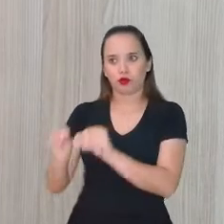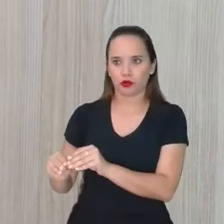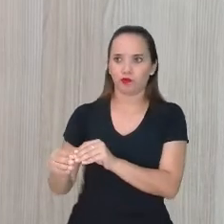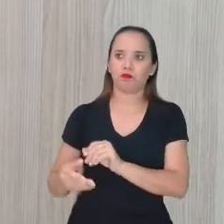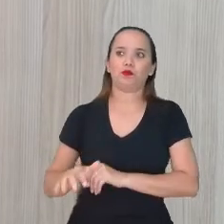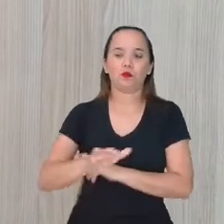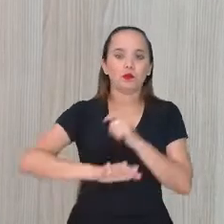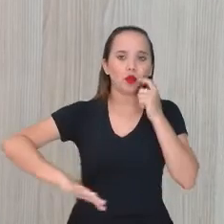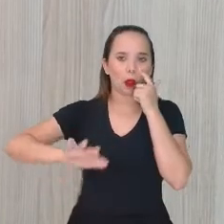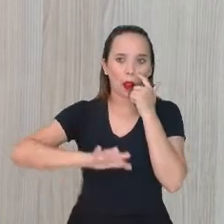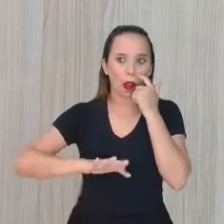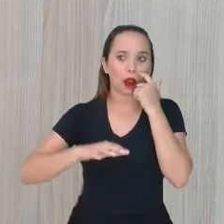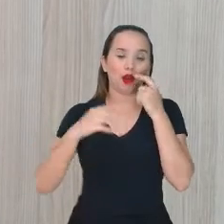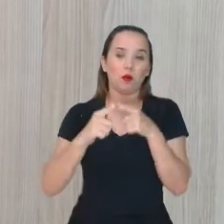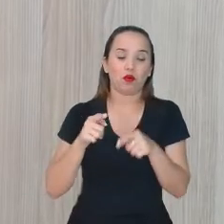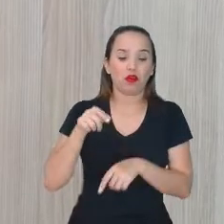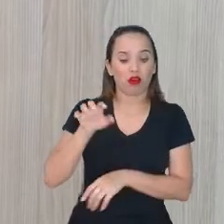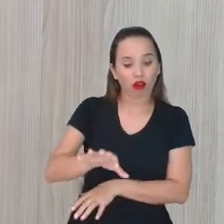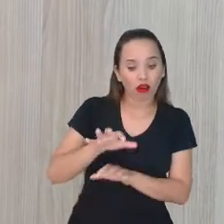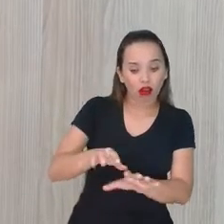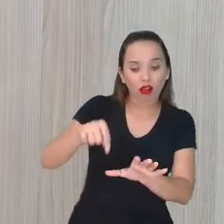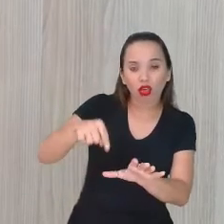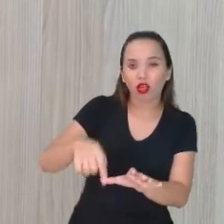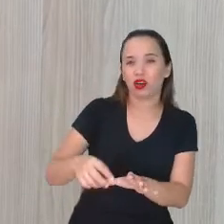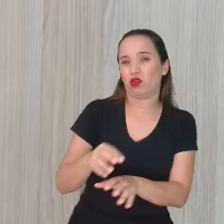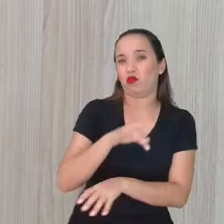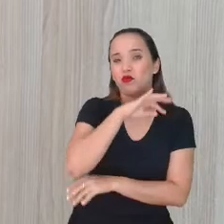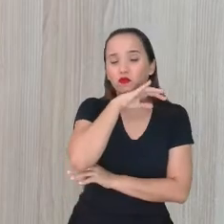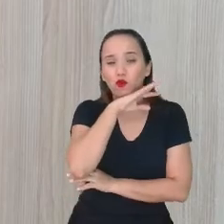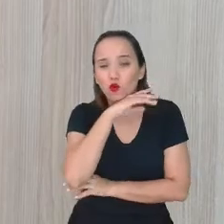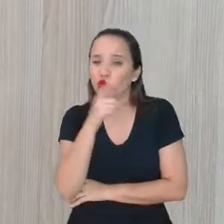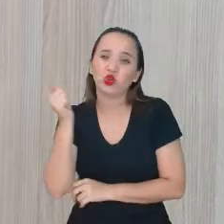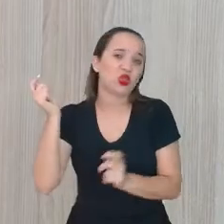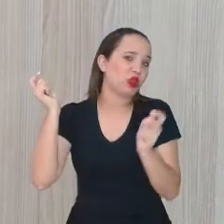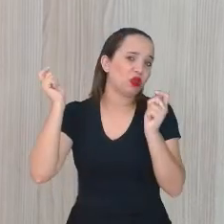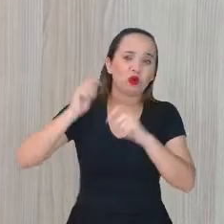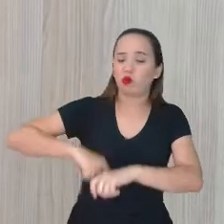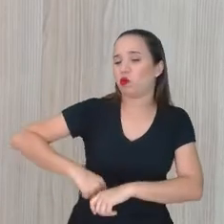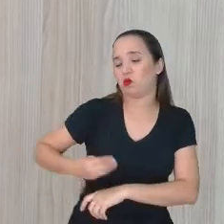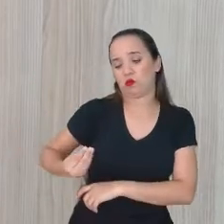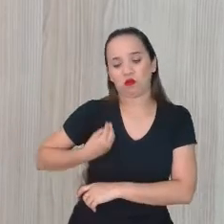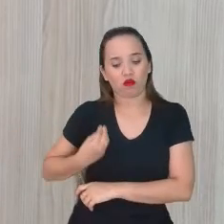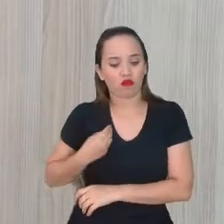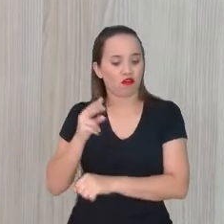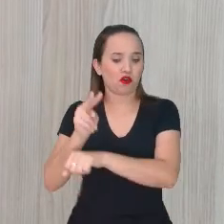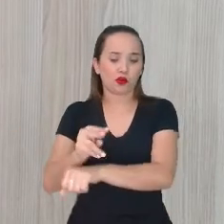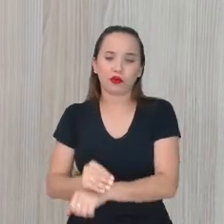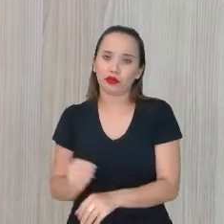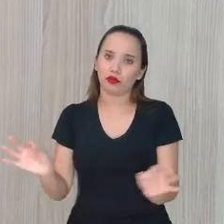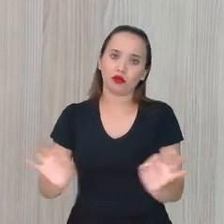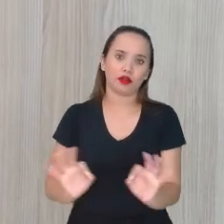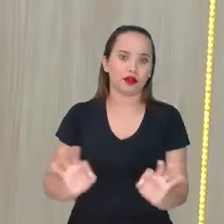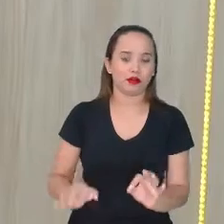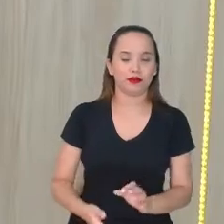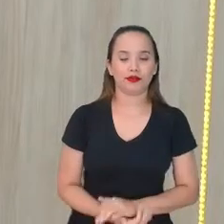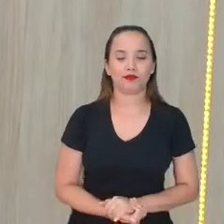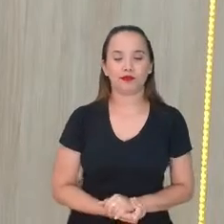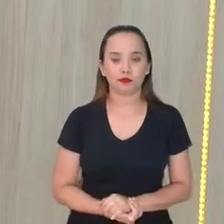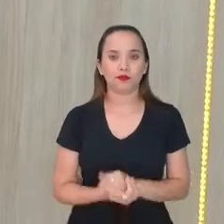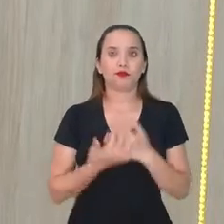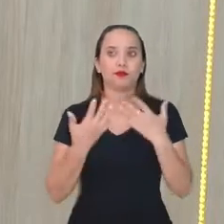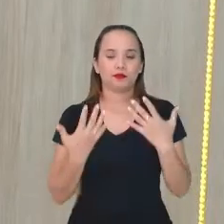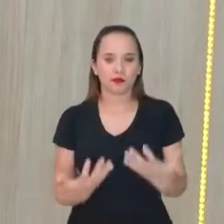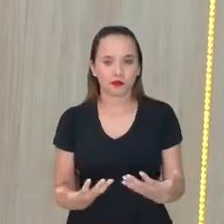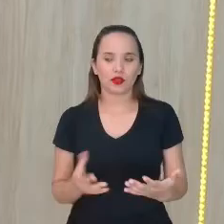ali, sem condições de uso, aí por isso que vem a questão da degradação ambiental. Pois é, e